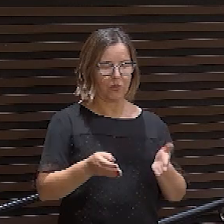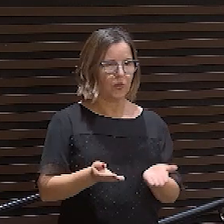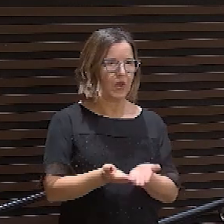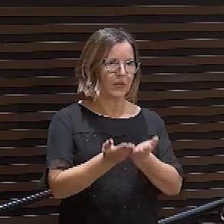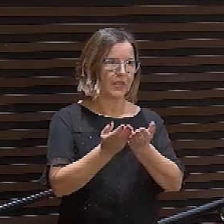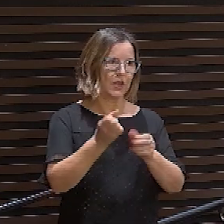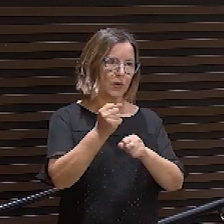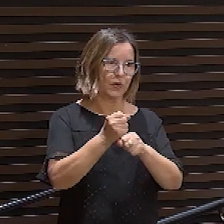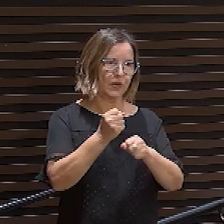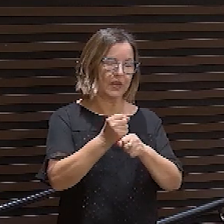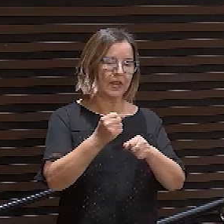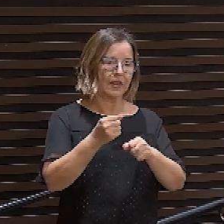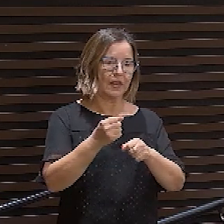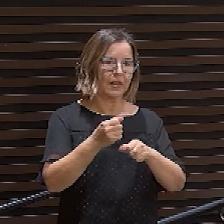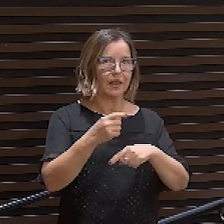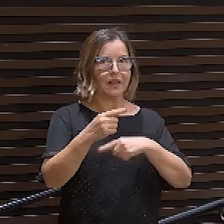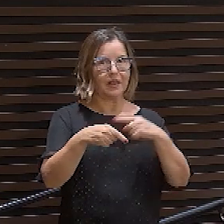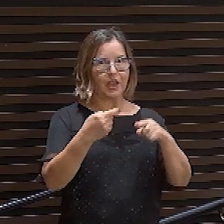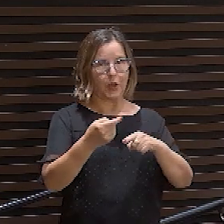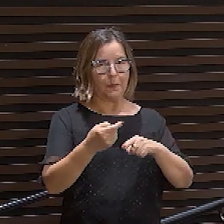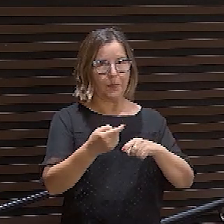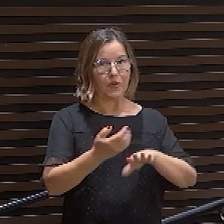após a separação de Ló.